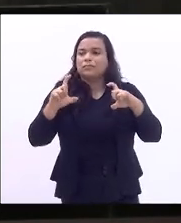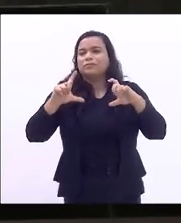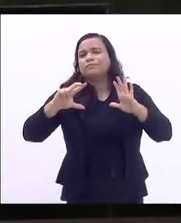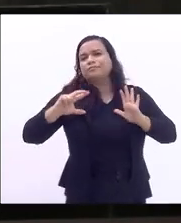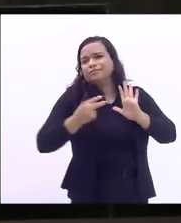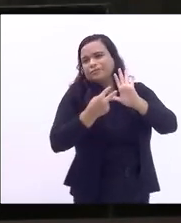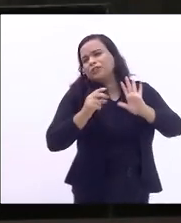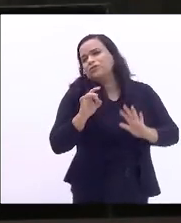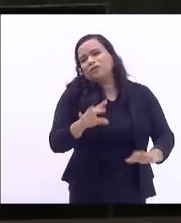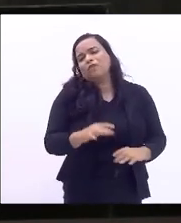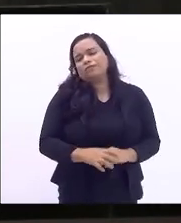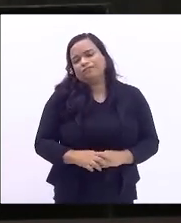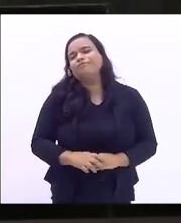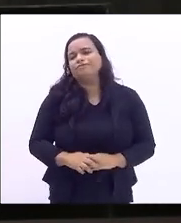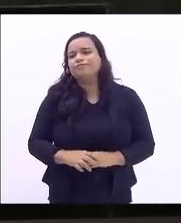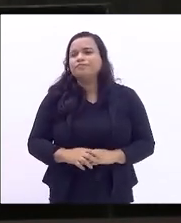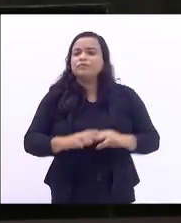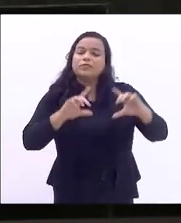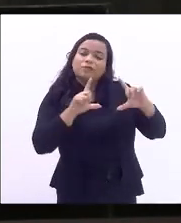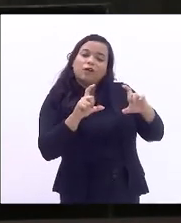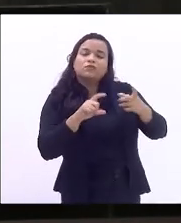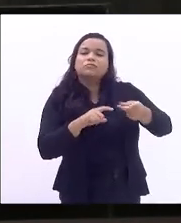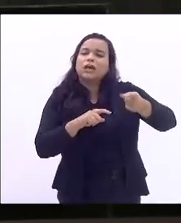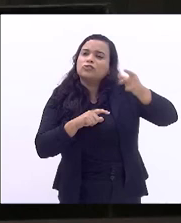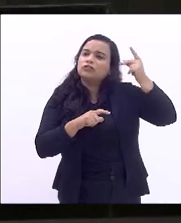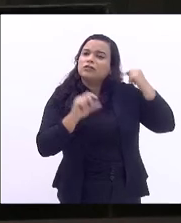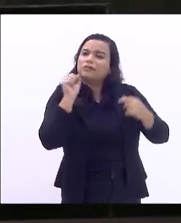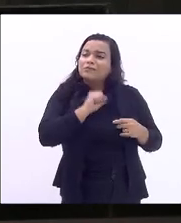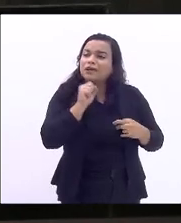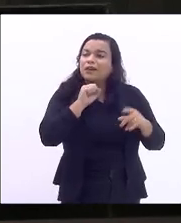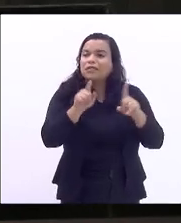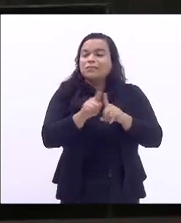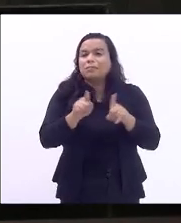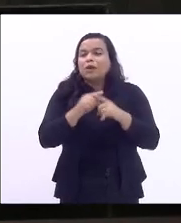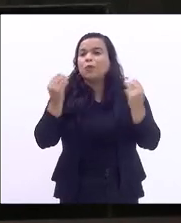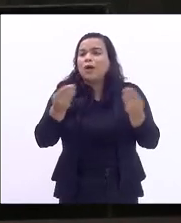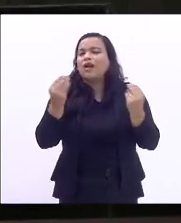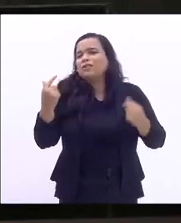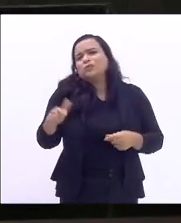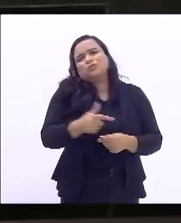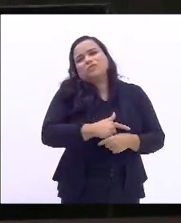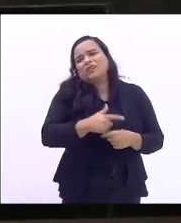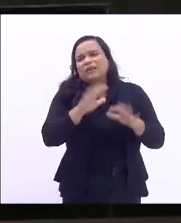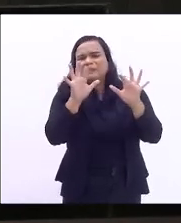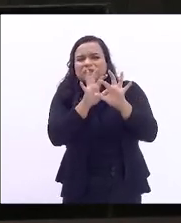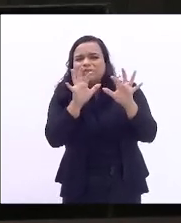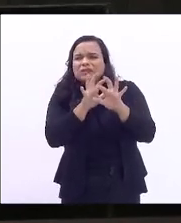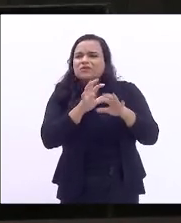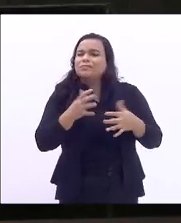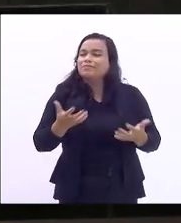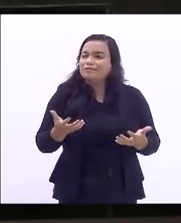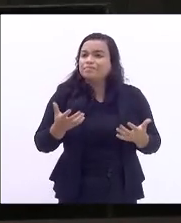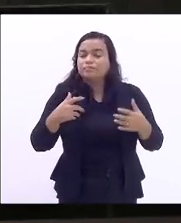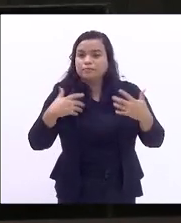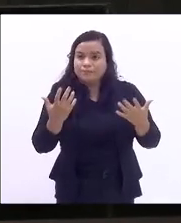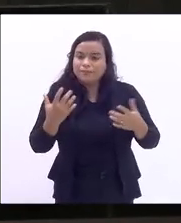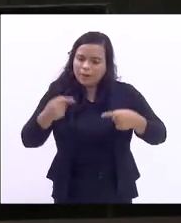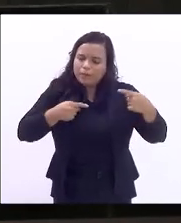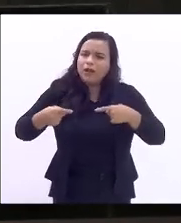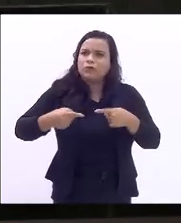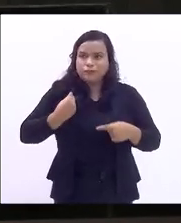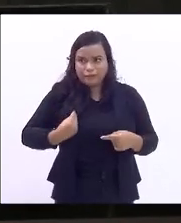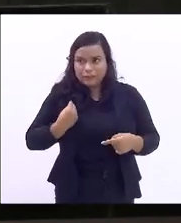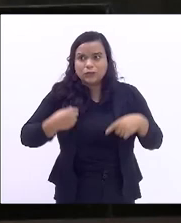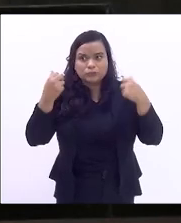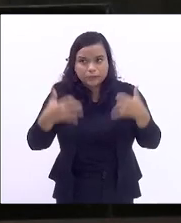por fotos muitas vezes fotos antigas e de baixa qualidade ou seja um de Oi gente tá falando aqui devidas